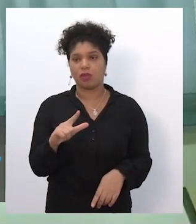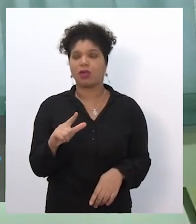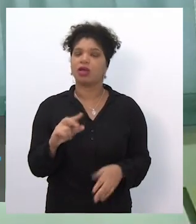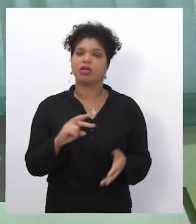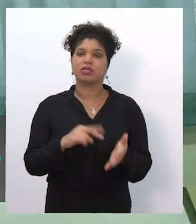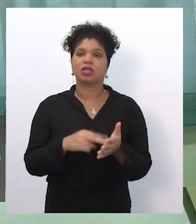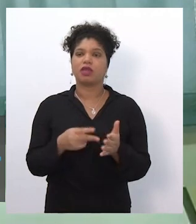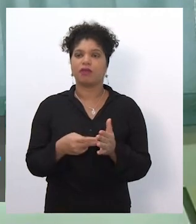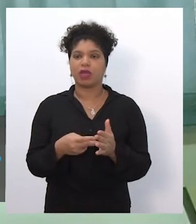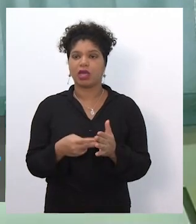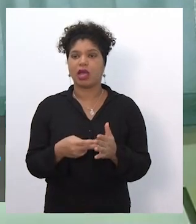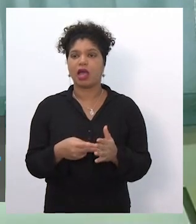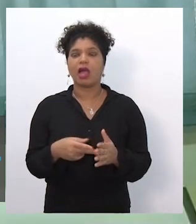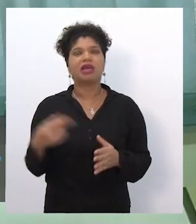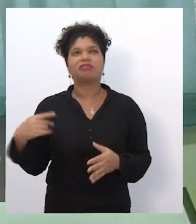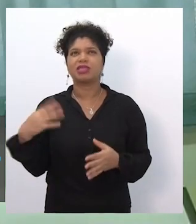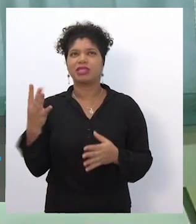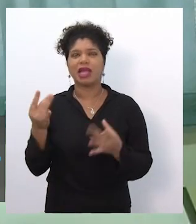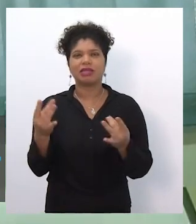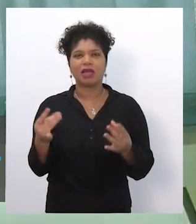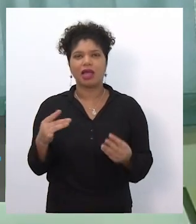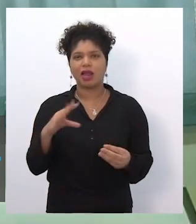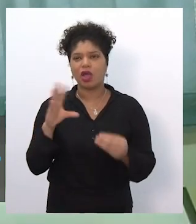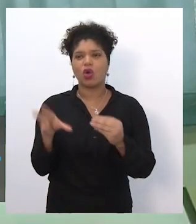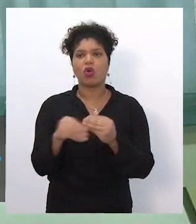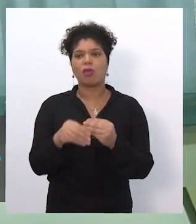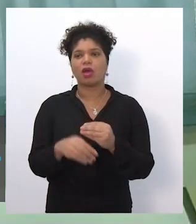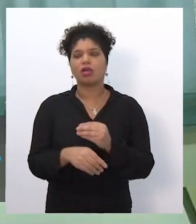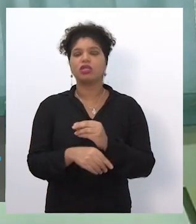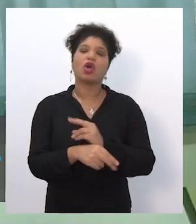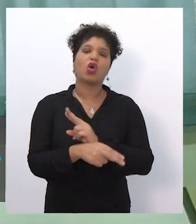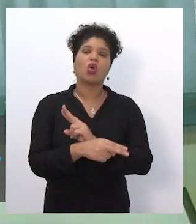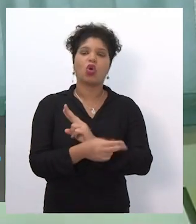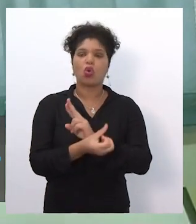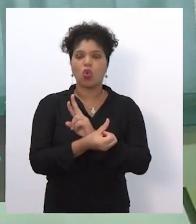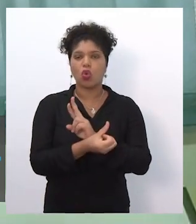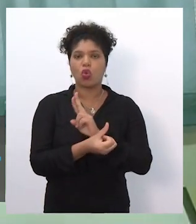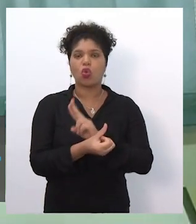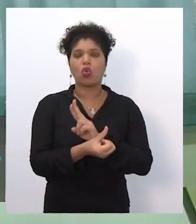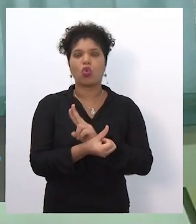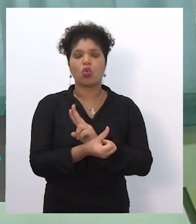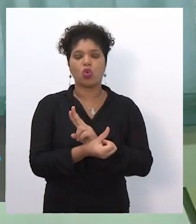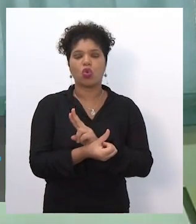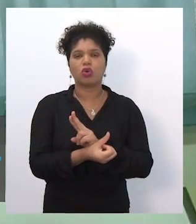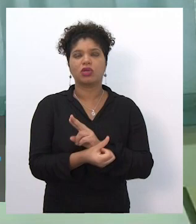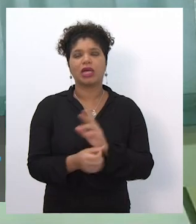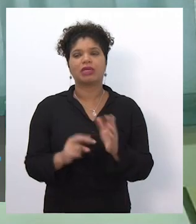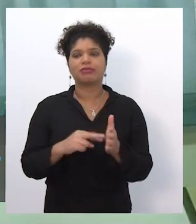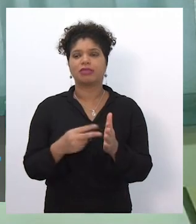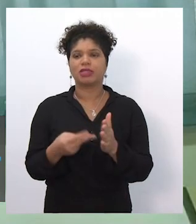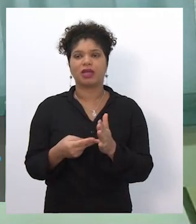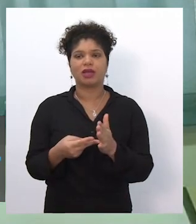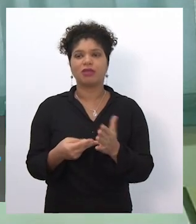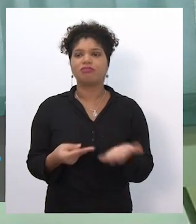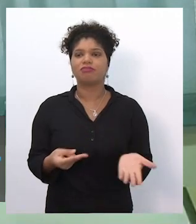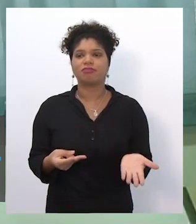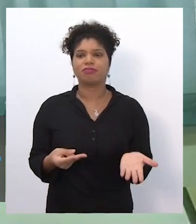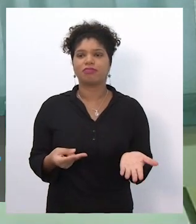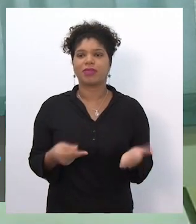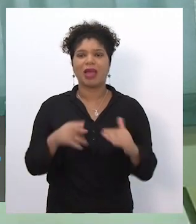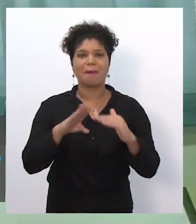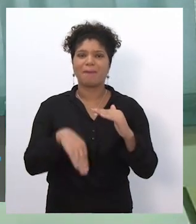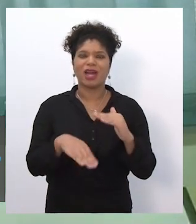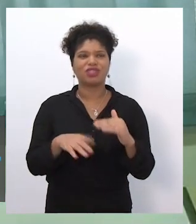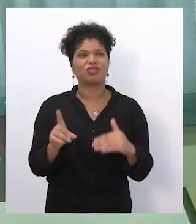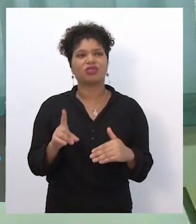alguma observação que se dá. E esse U significa mais que ele tem uma uma baixa, vamos falar assim, não é